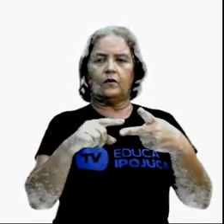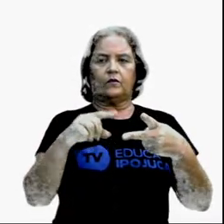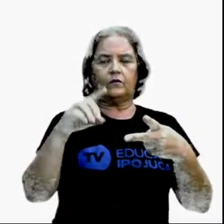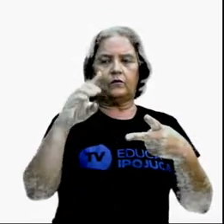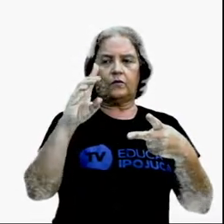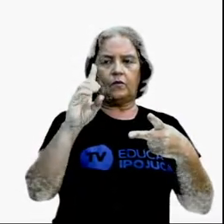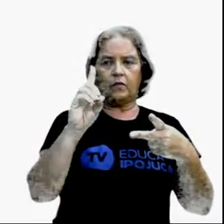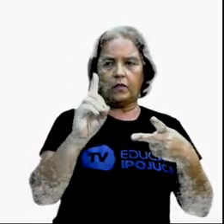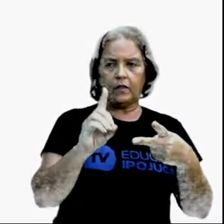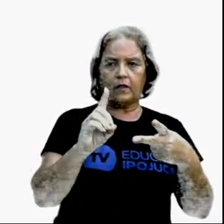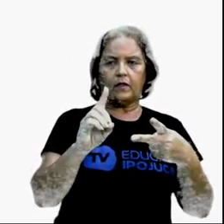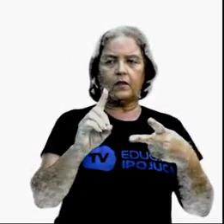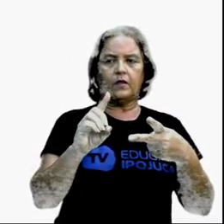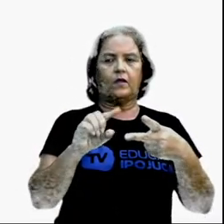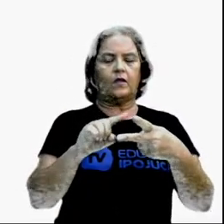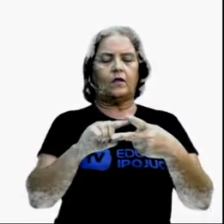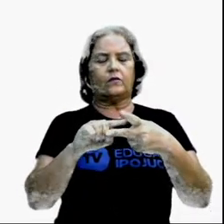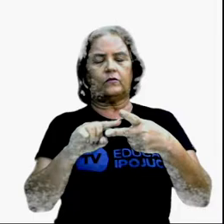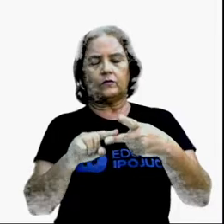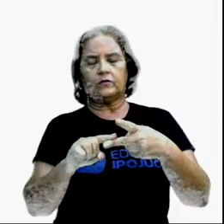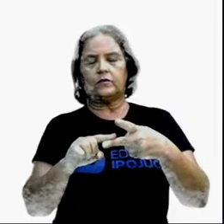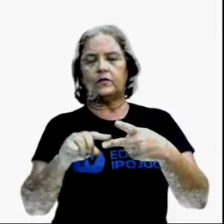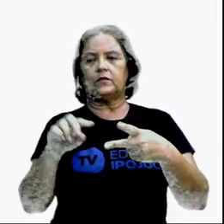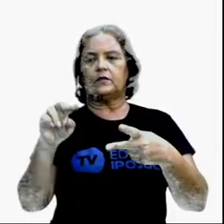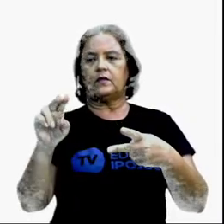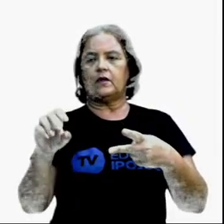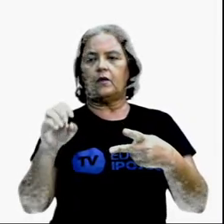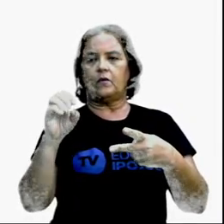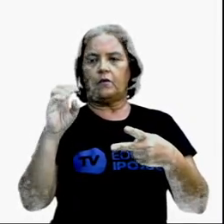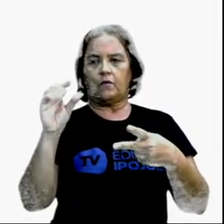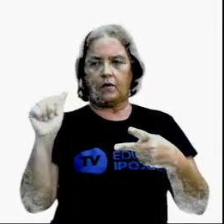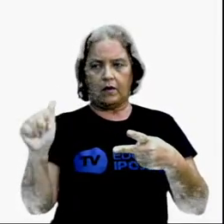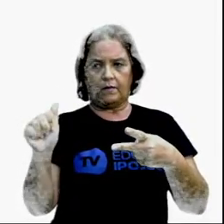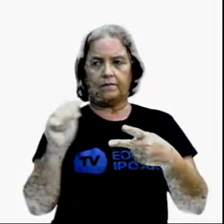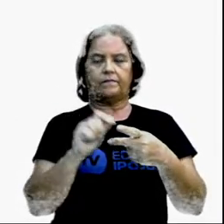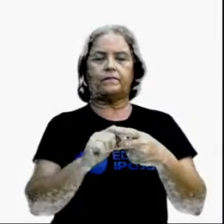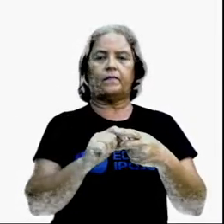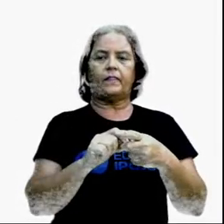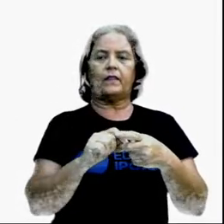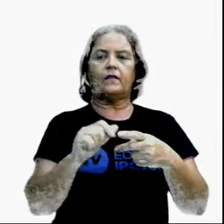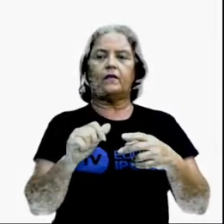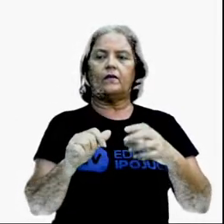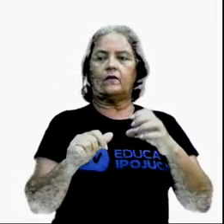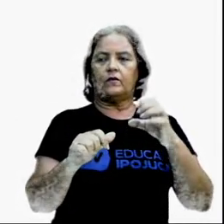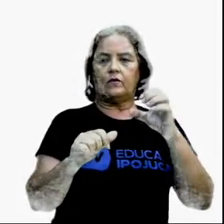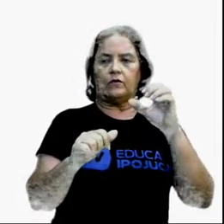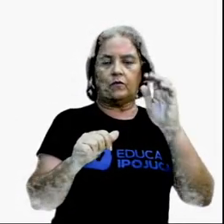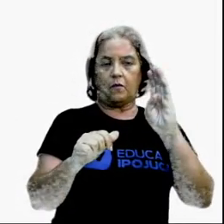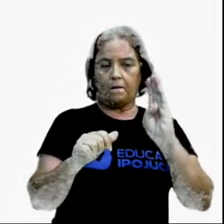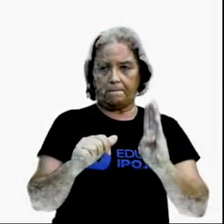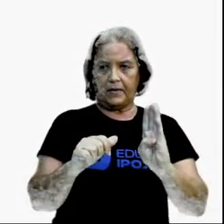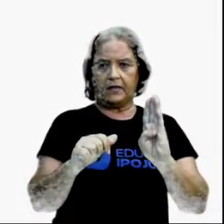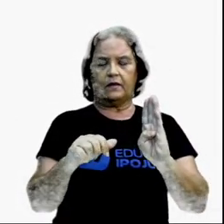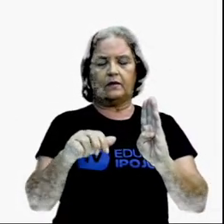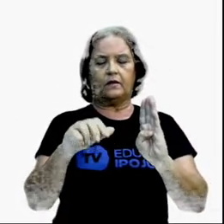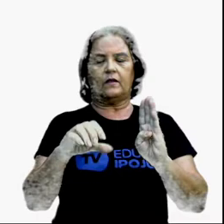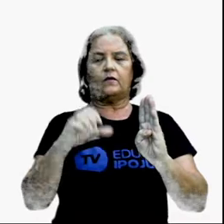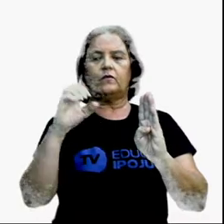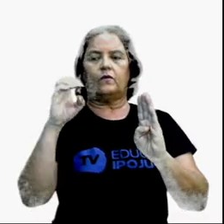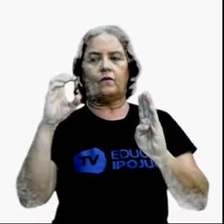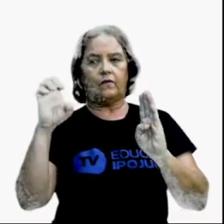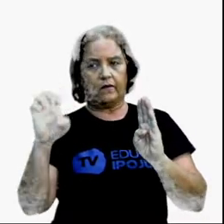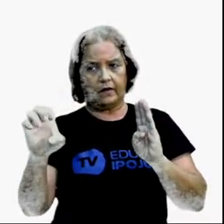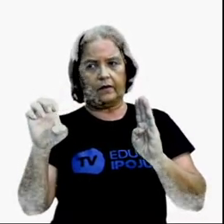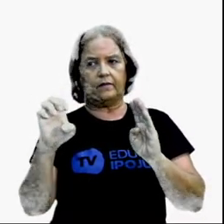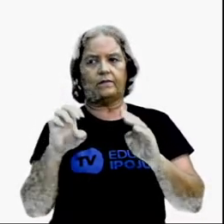ângulo A e o ângulo B é congruente ao ângulo E. Então, se já temos